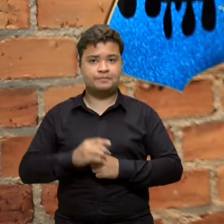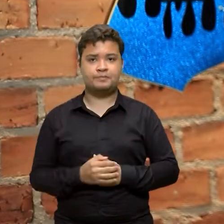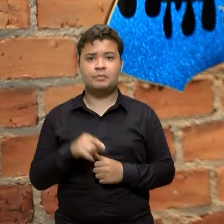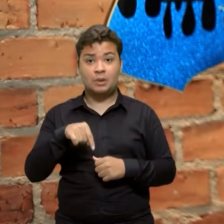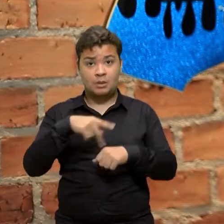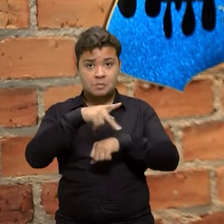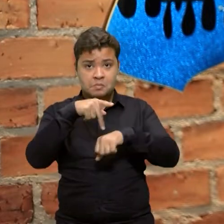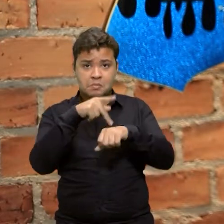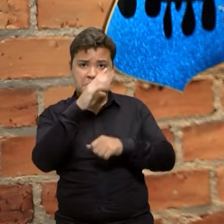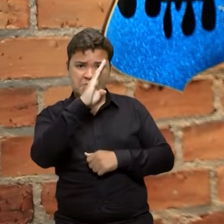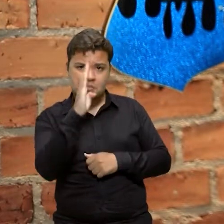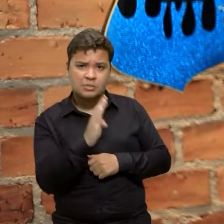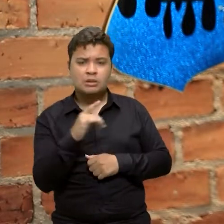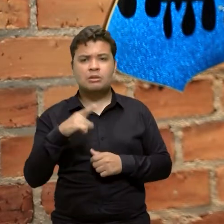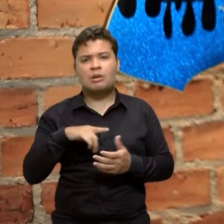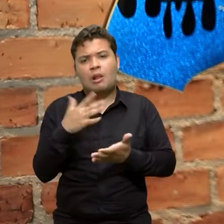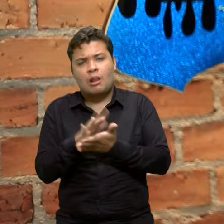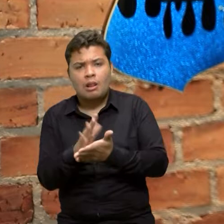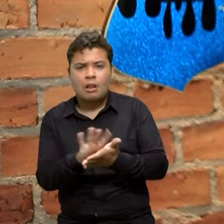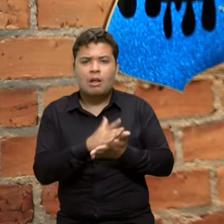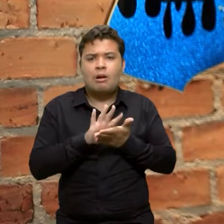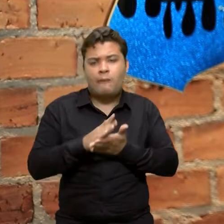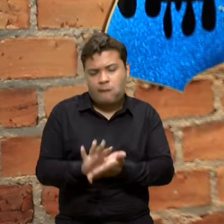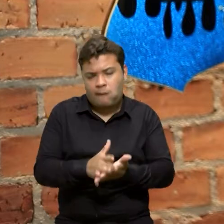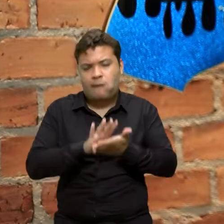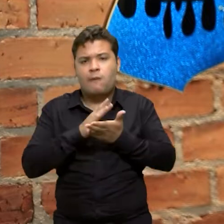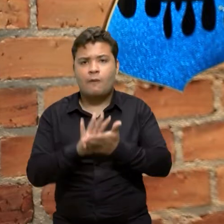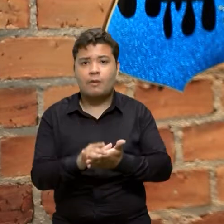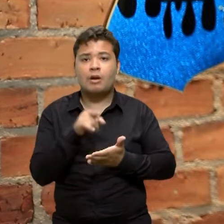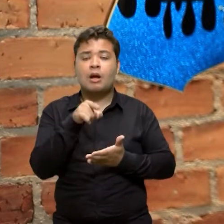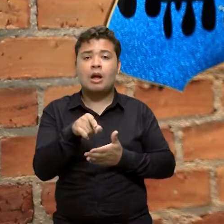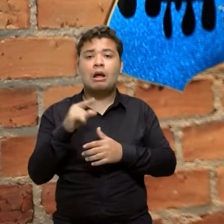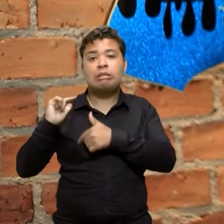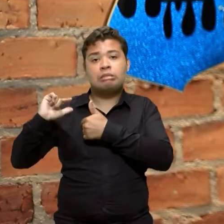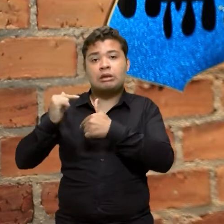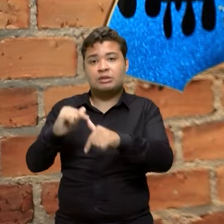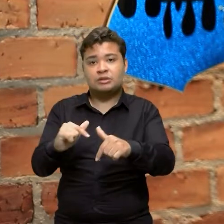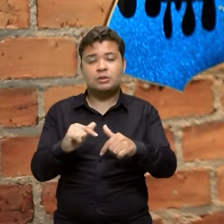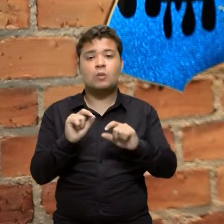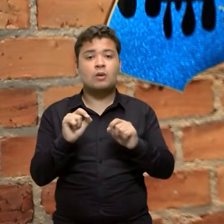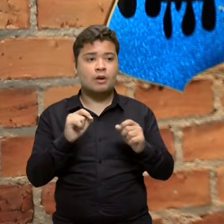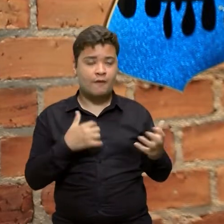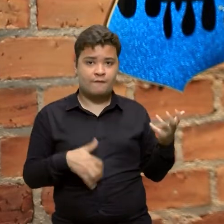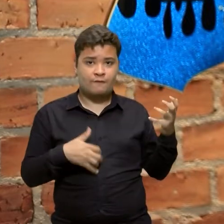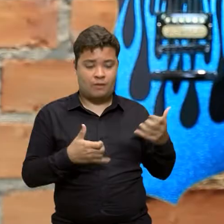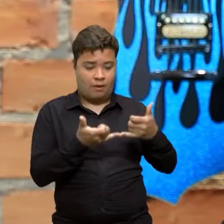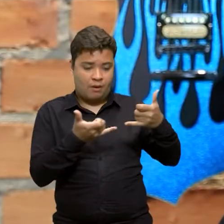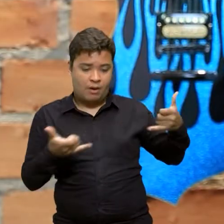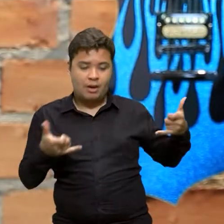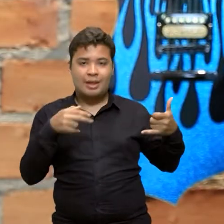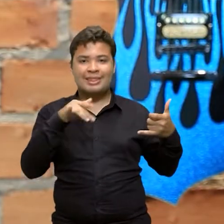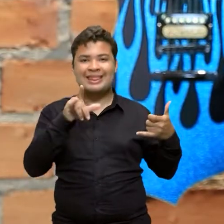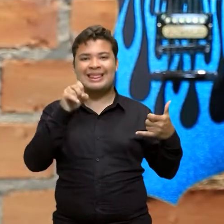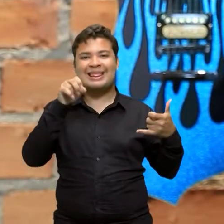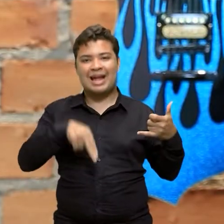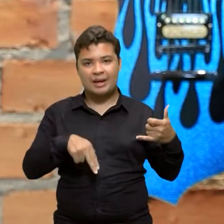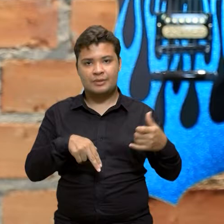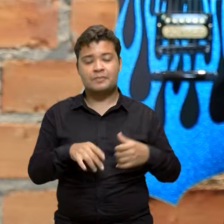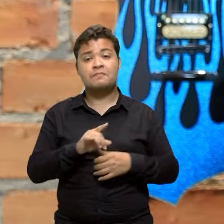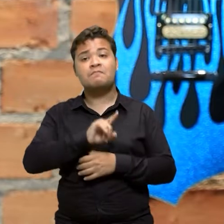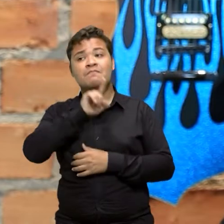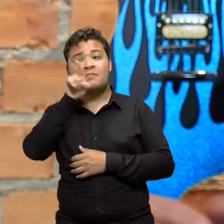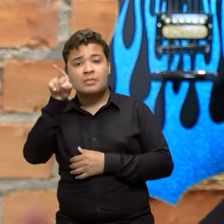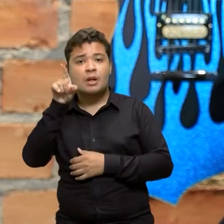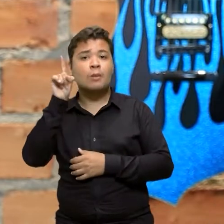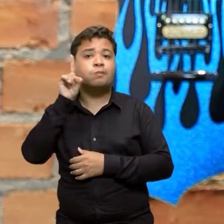o Brasil, por conta do samba, do choro, ele teve essa tradição do violão de nylon. A música norte-americana,